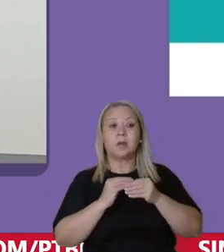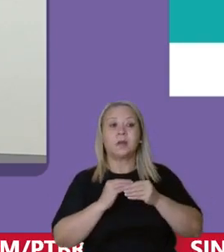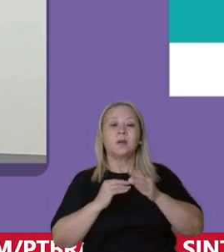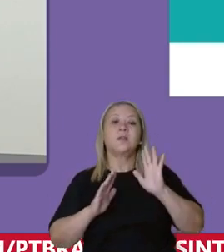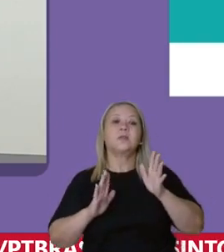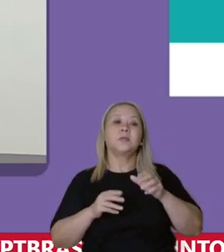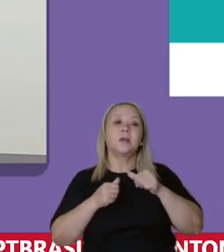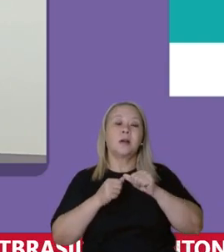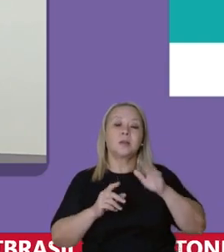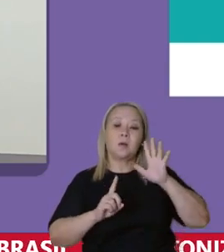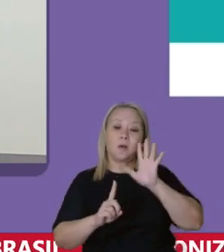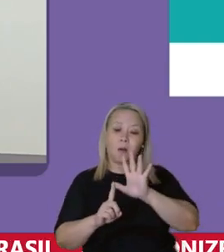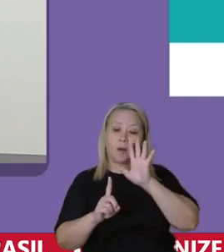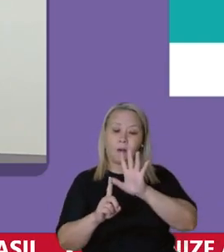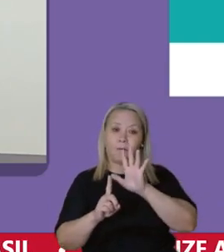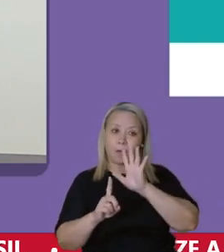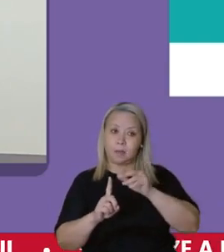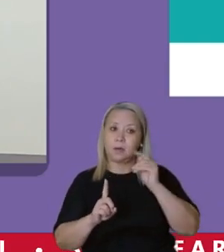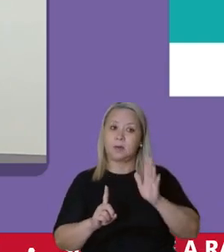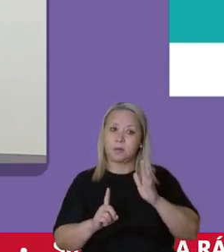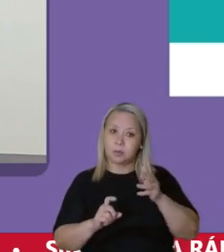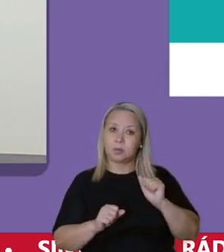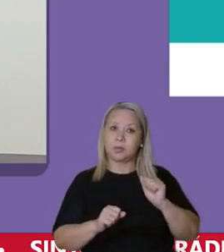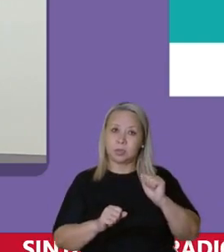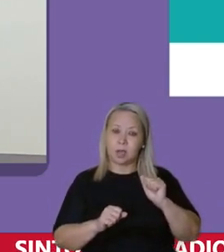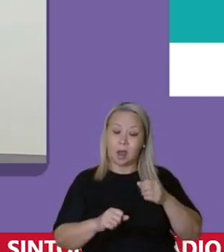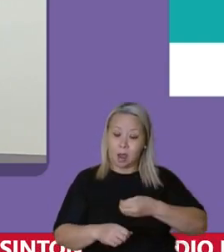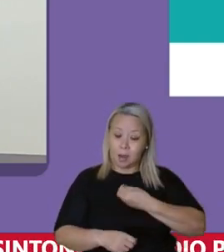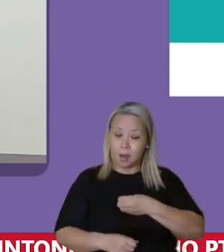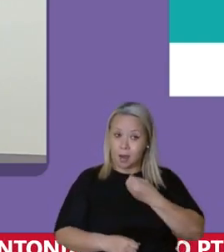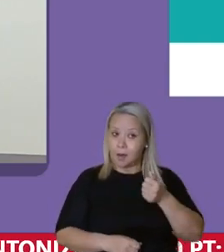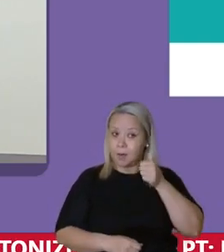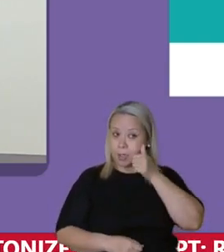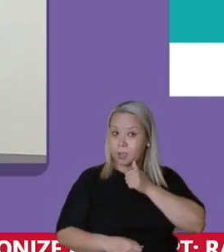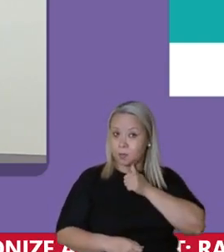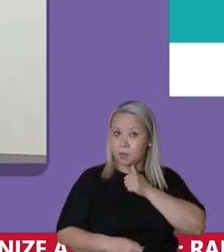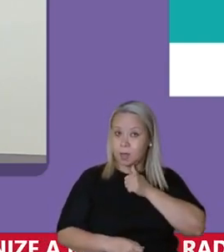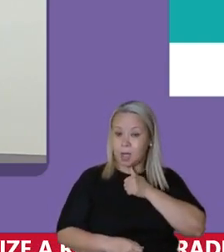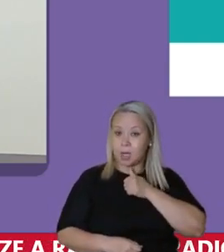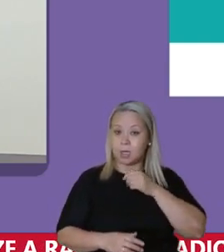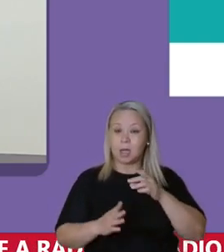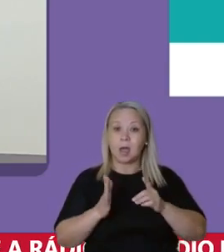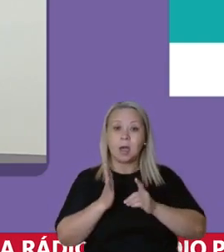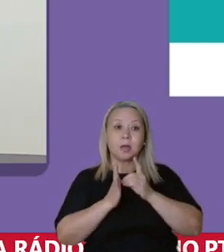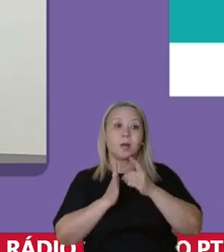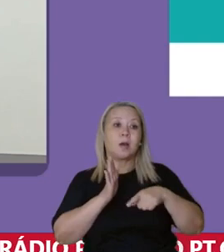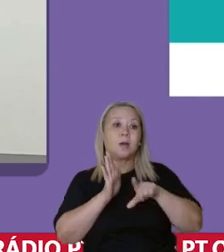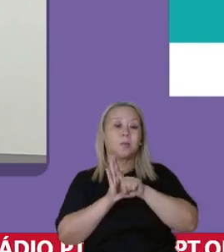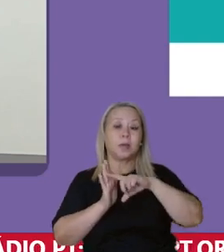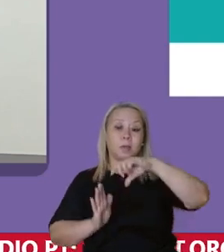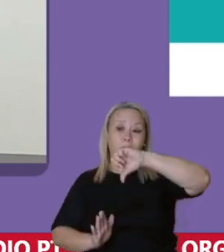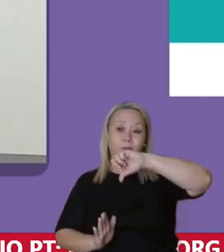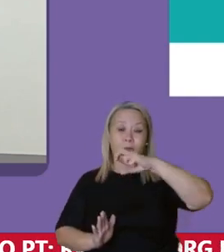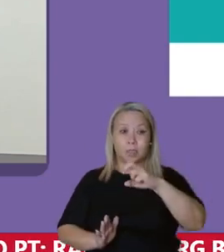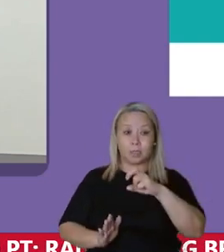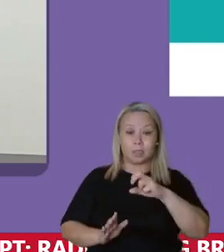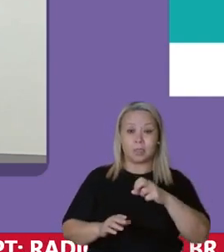afetando, não que irão afetar, mas que já estão afetando diretamente a vida das mulheres, a emenda constitucional 95, que é a PEC da